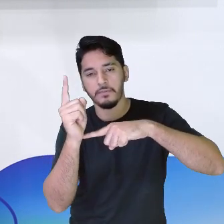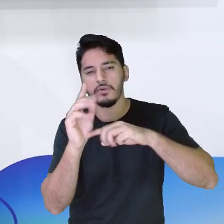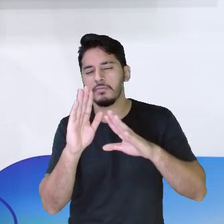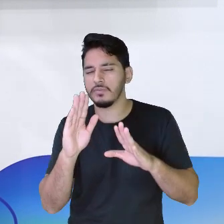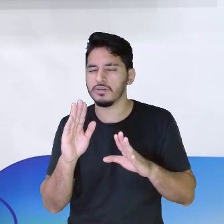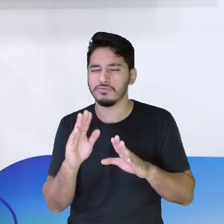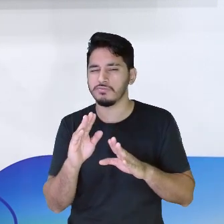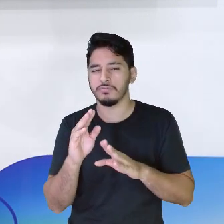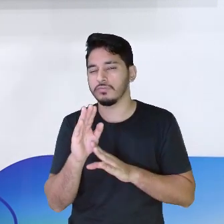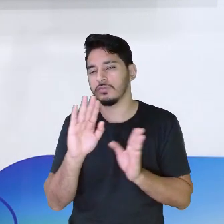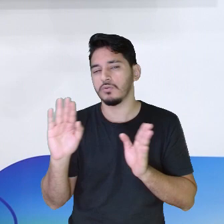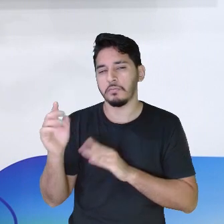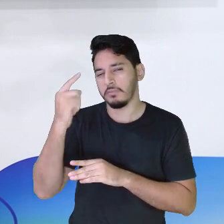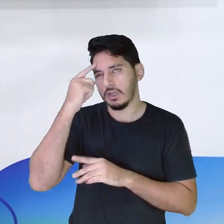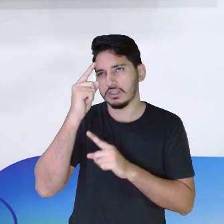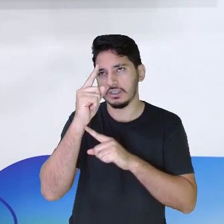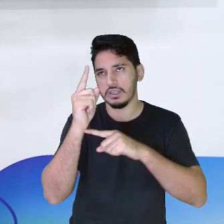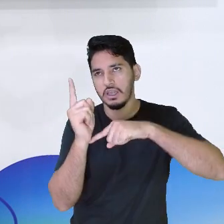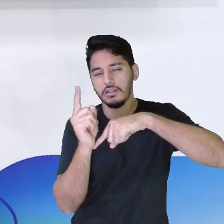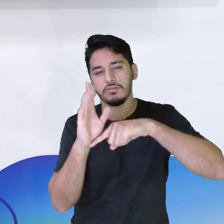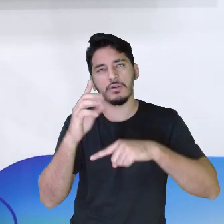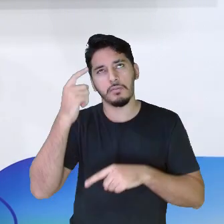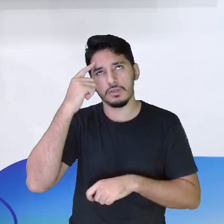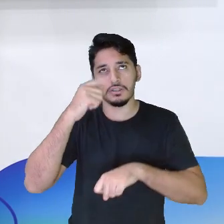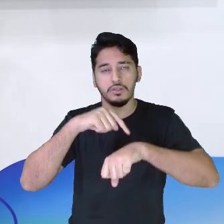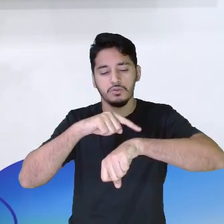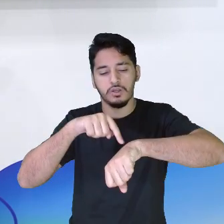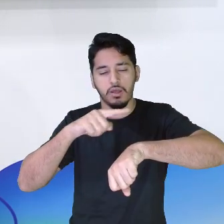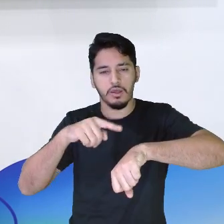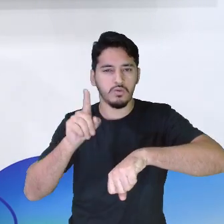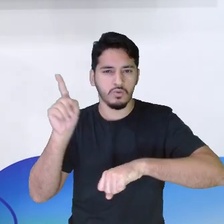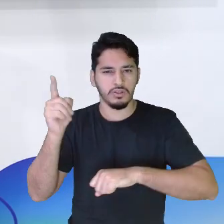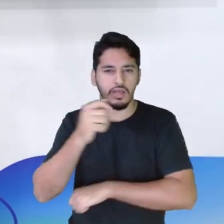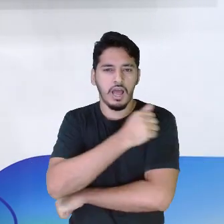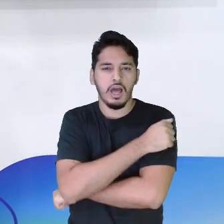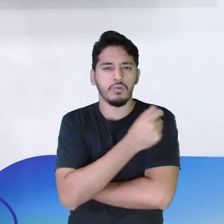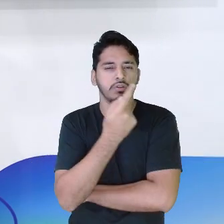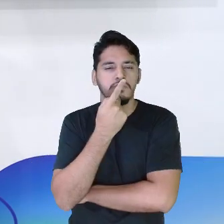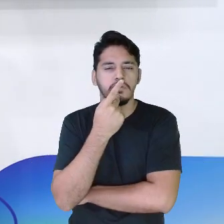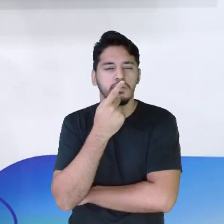gente levando nessa perspectiva que Gabriela falou, é como se fosse assim.